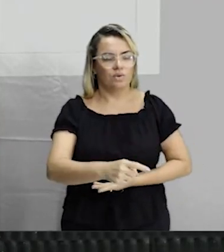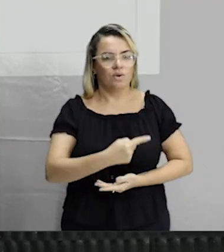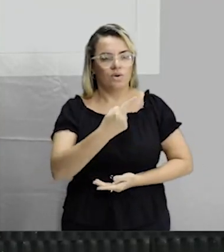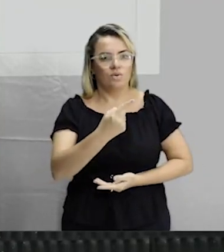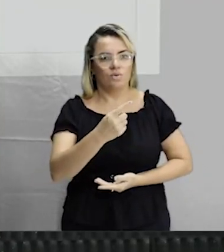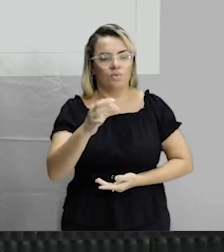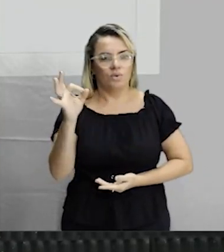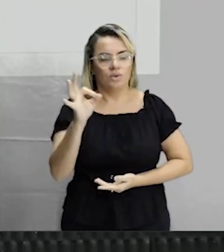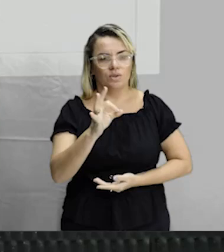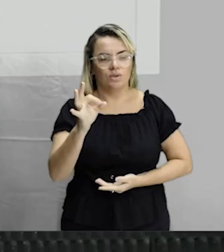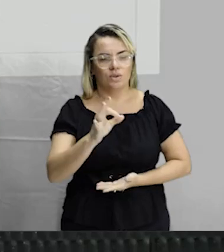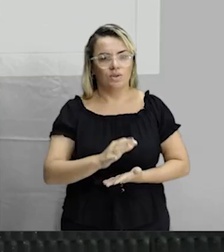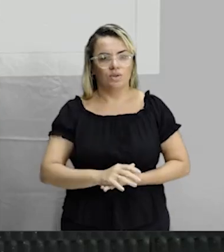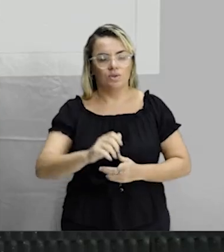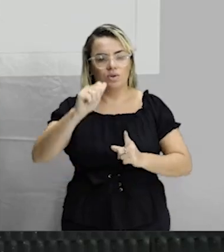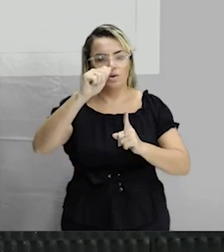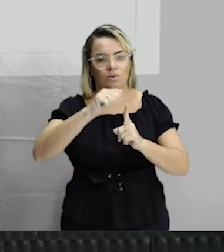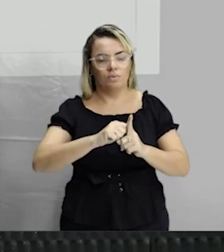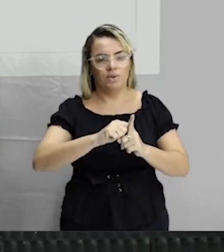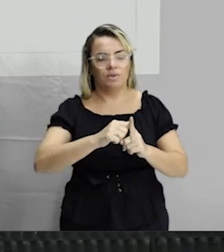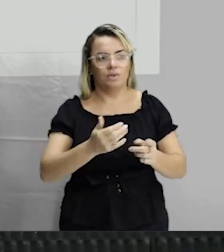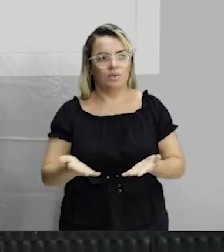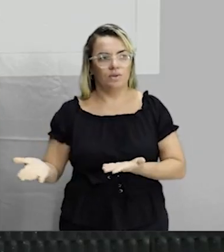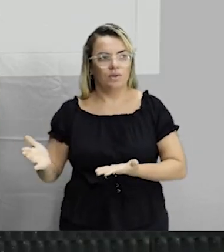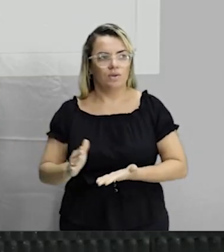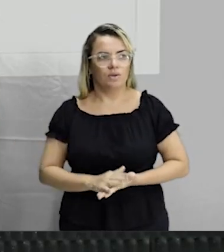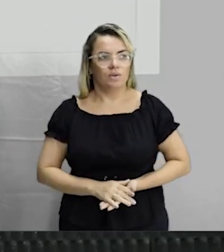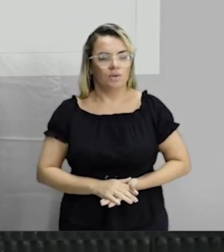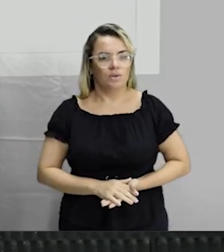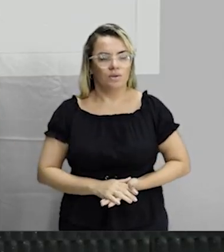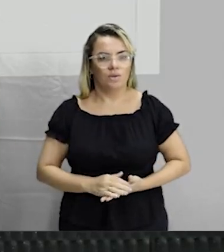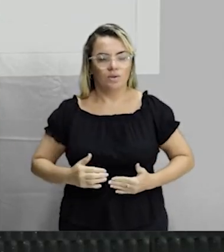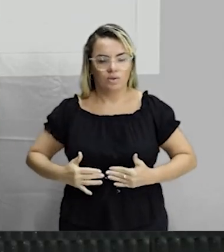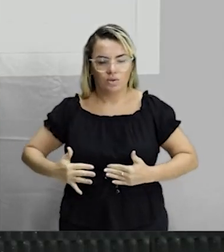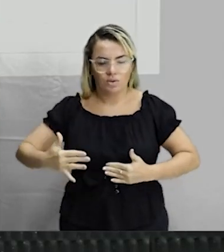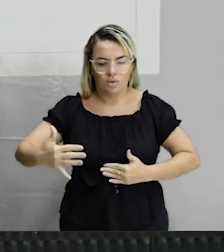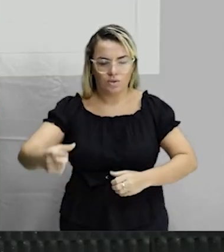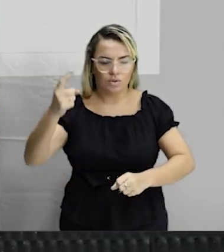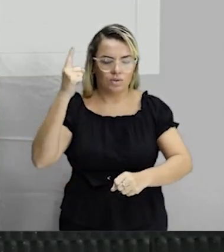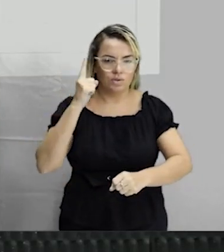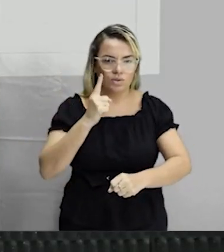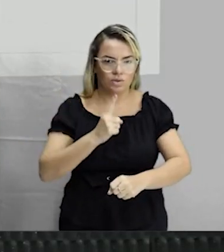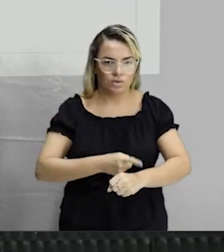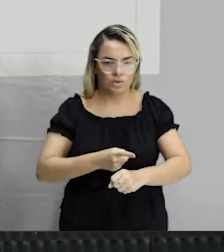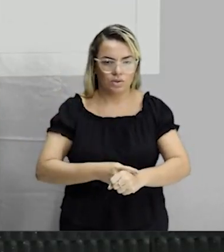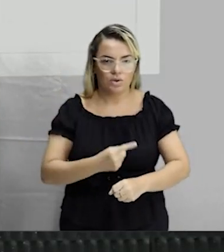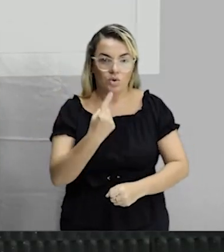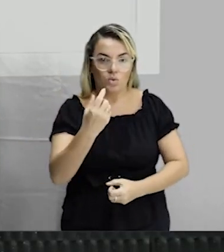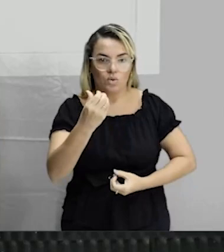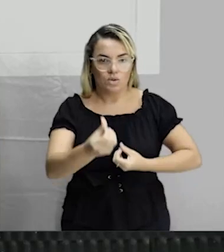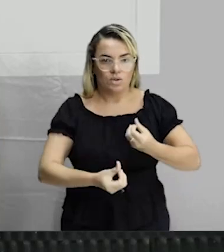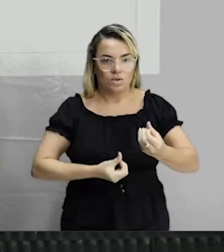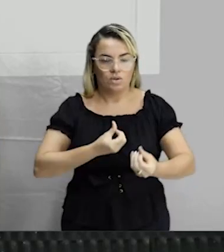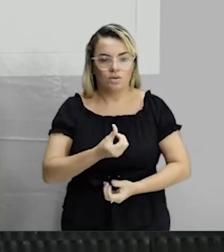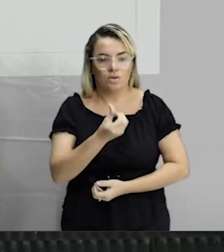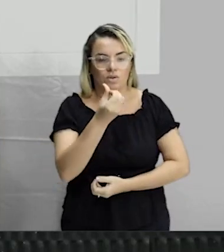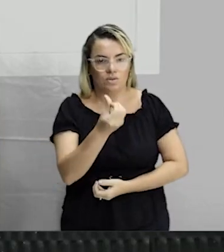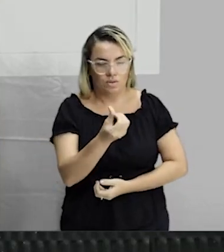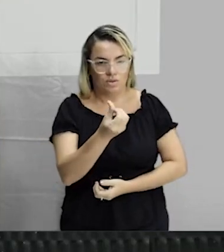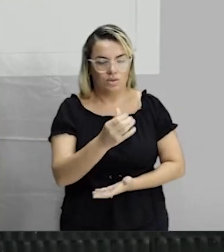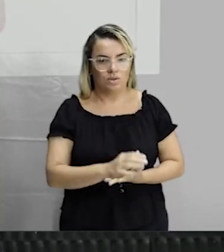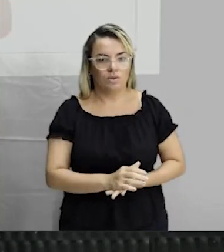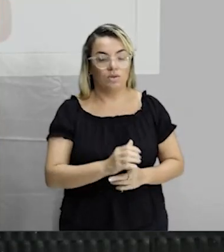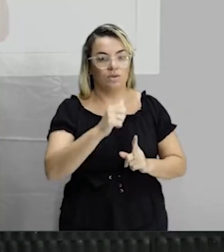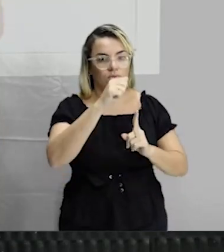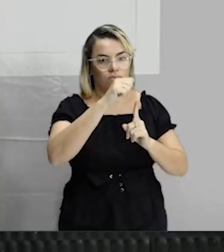ele deu, que é um semestre, né, galera? Um semestre são 6 meses. Então tem que colocar o tempo aqui de acordo com a